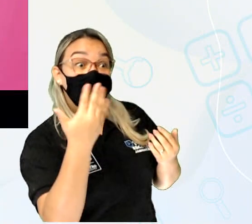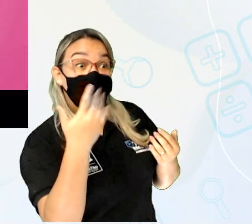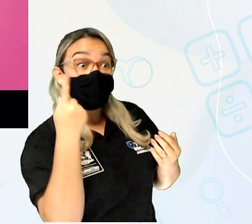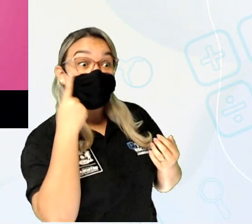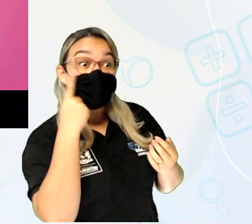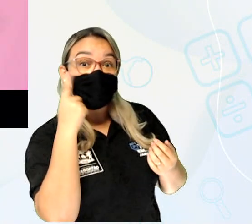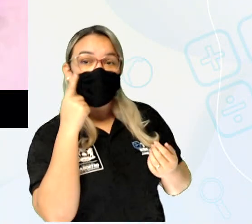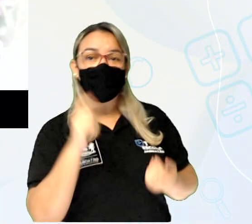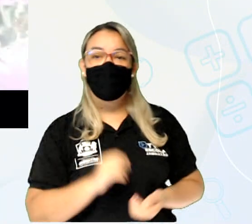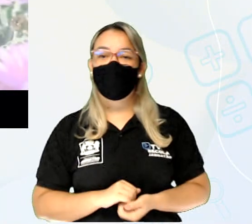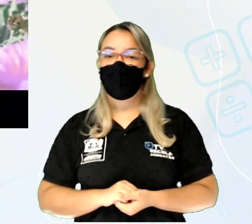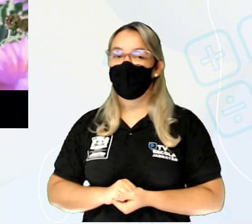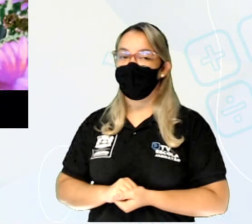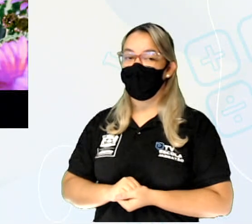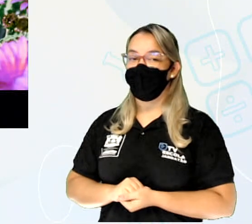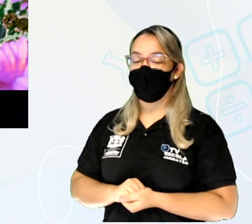mostro.